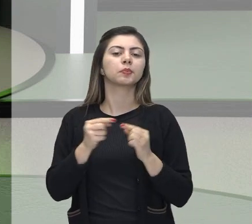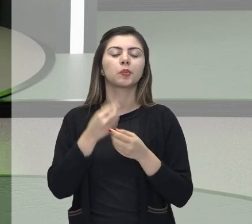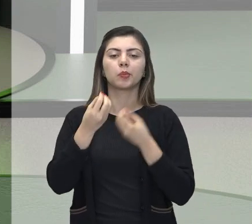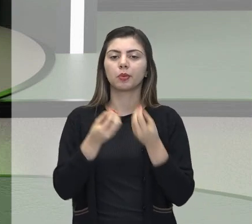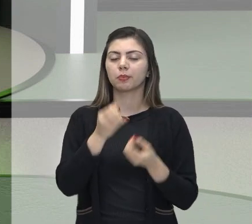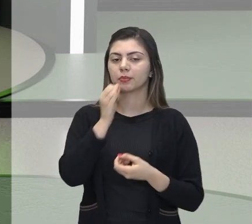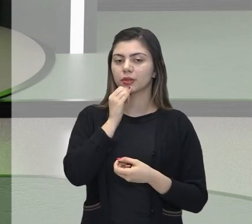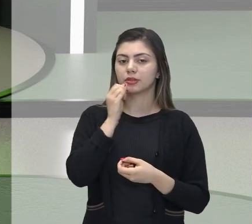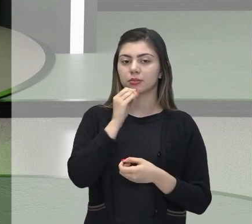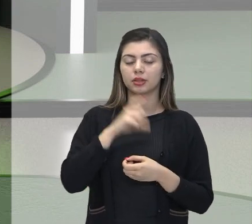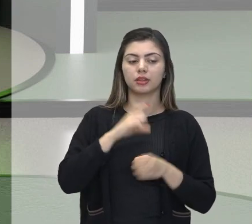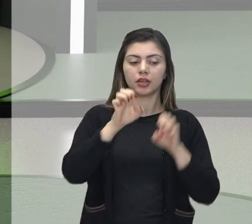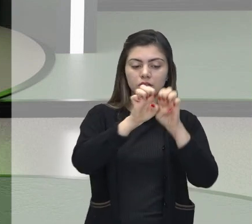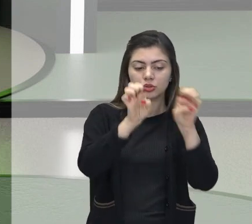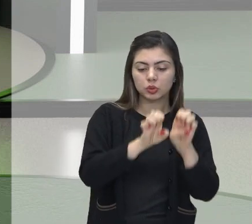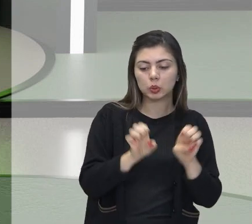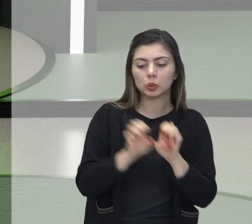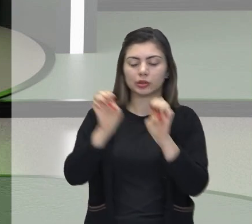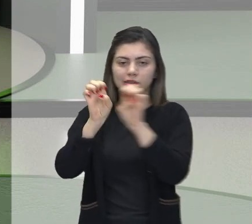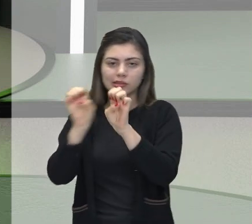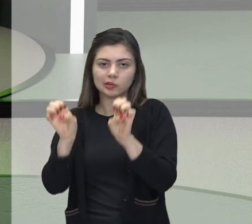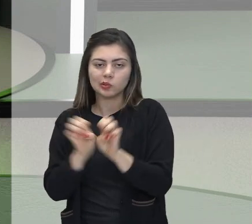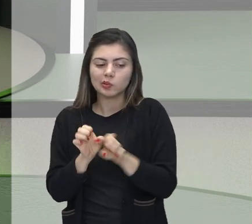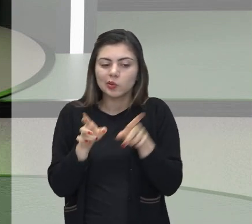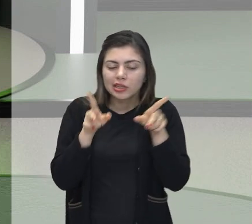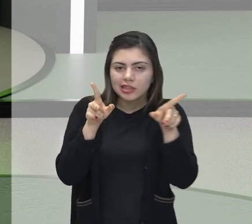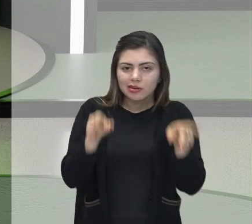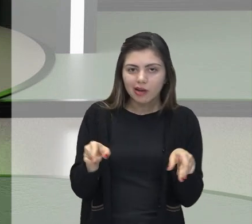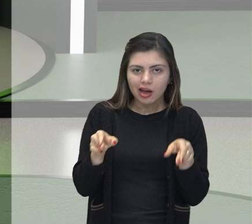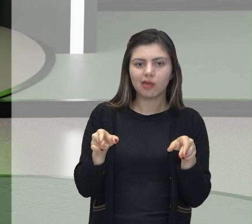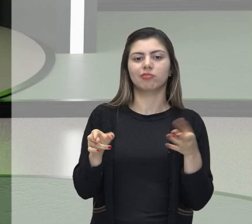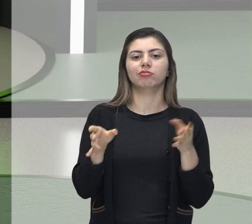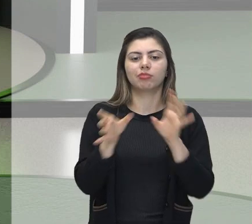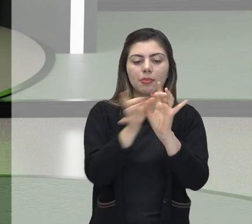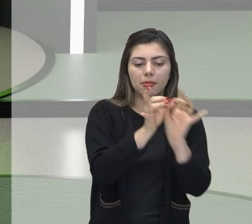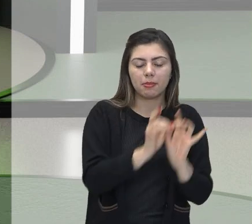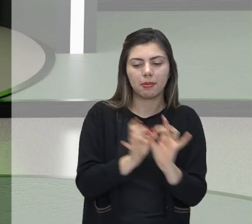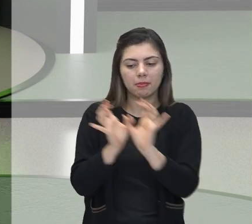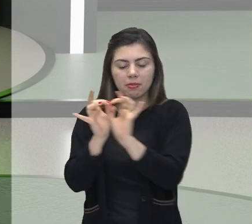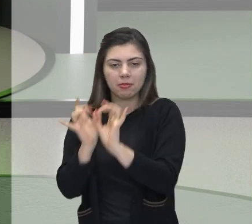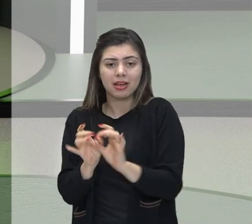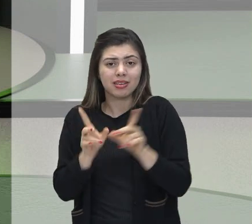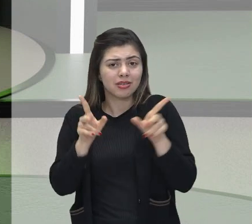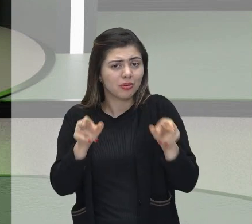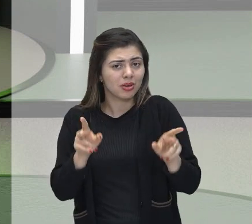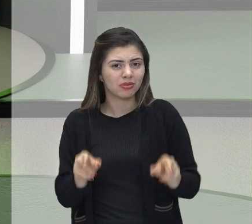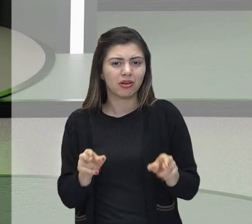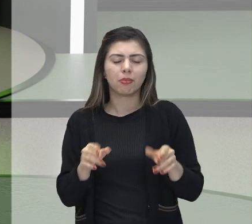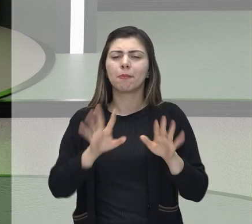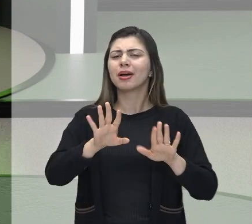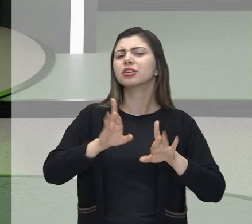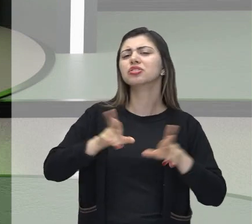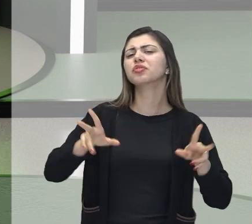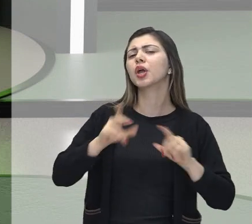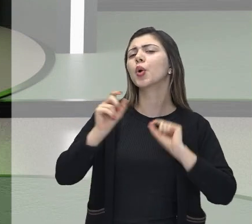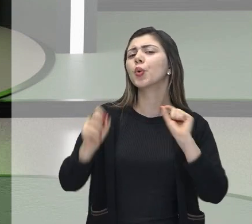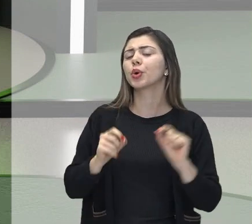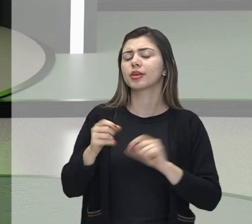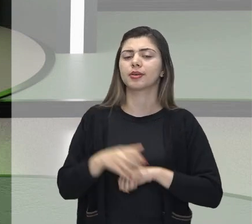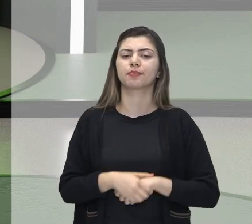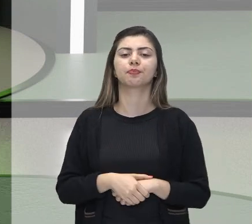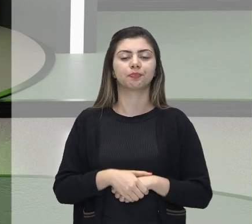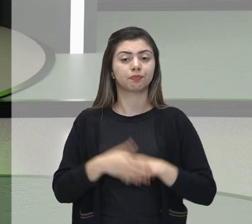compostos têm a mesma fórmula molecular, apresentam aí a mesma estrutura e em que eles se diferenciam? Eles